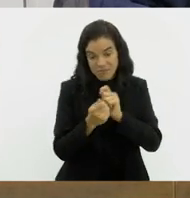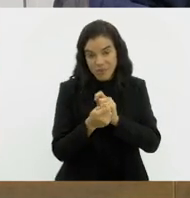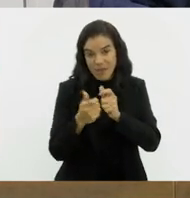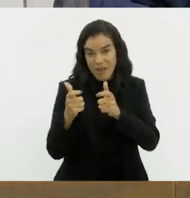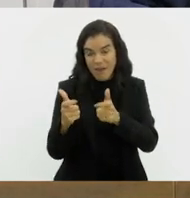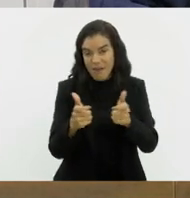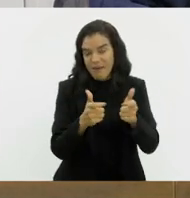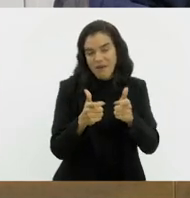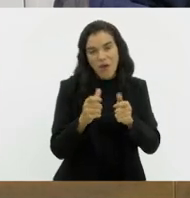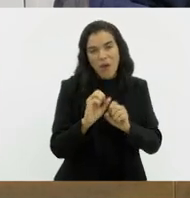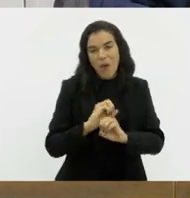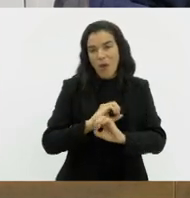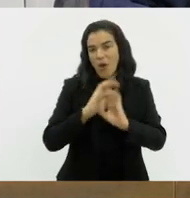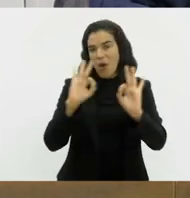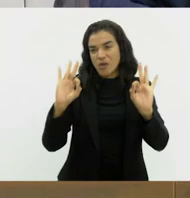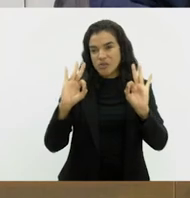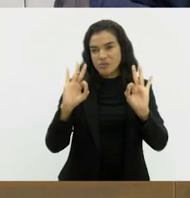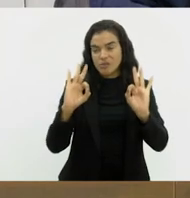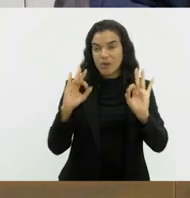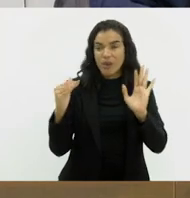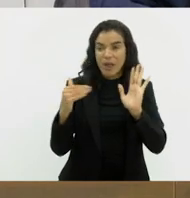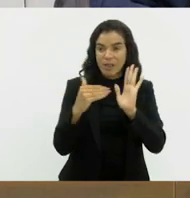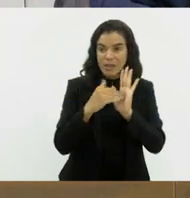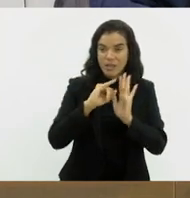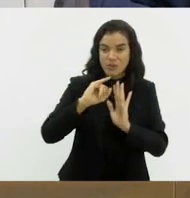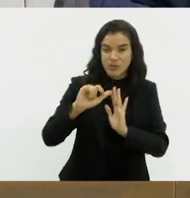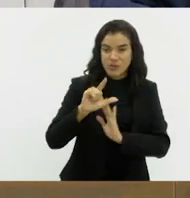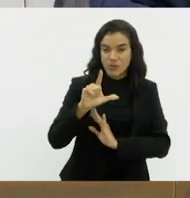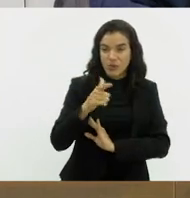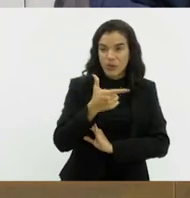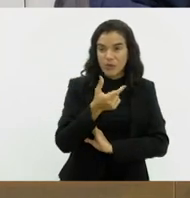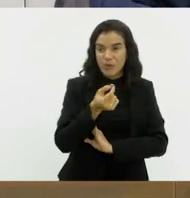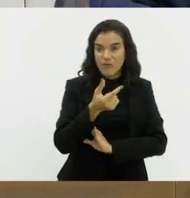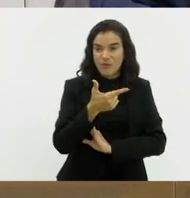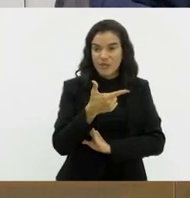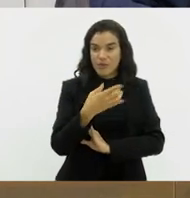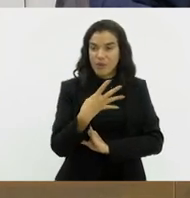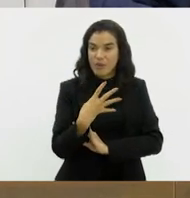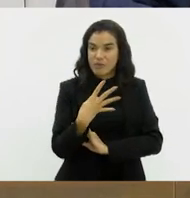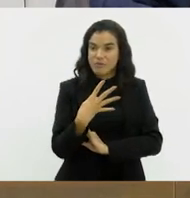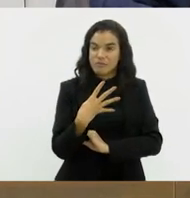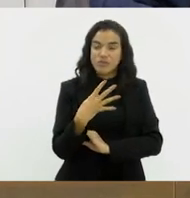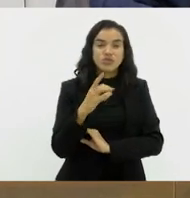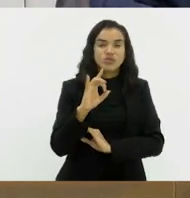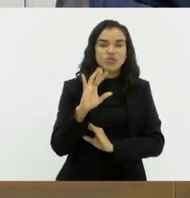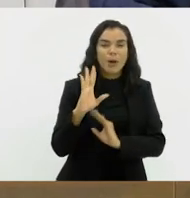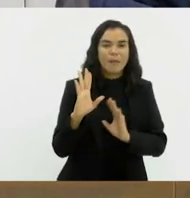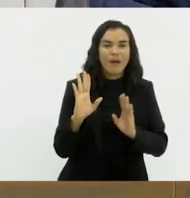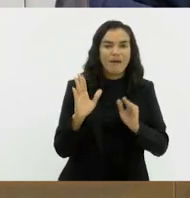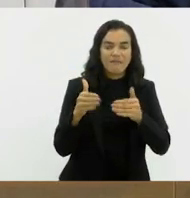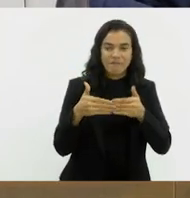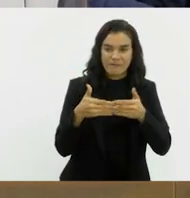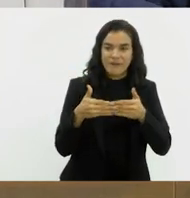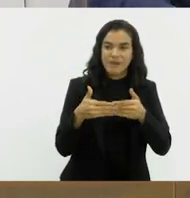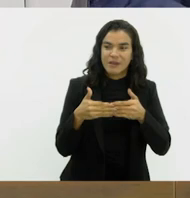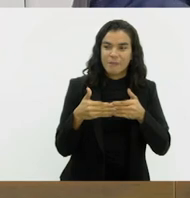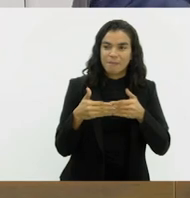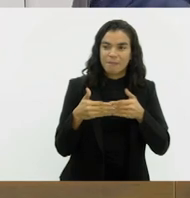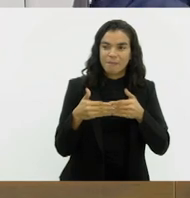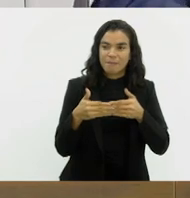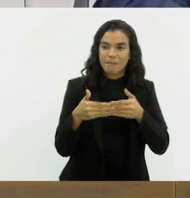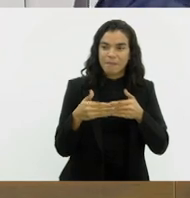ótimo. Se isso vai ser executado até julho de 2024, eu acho melhor ainda. Só para finalizar, deputada... Não, eu queria fazer uma